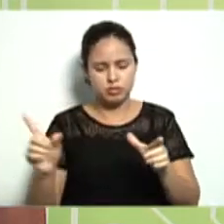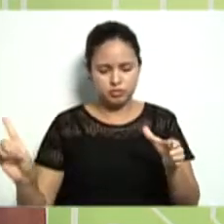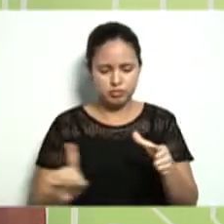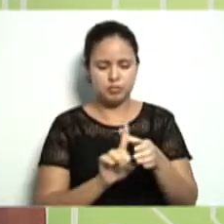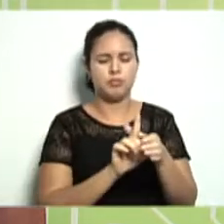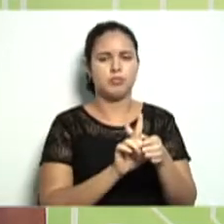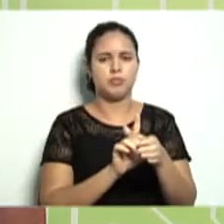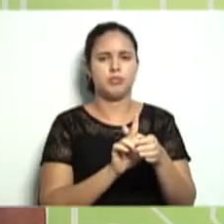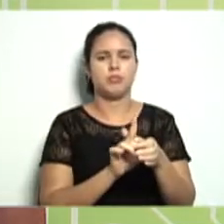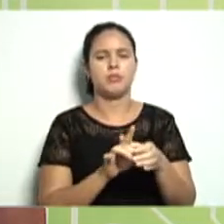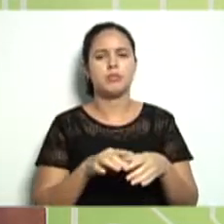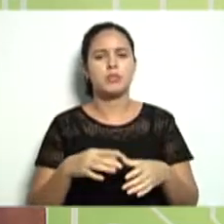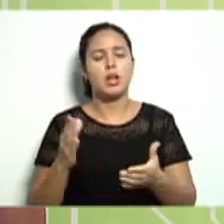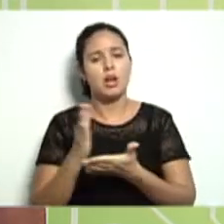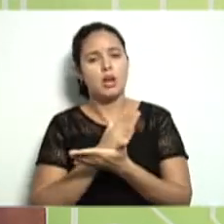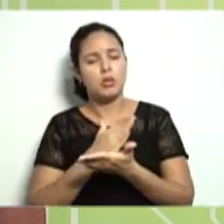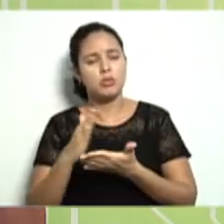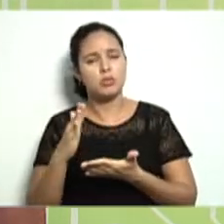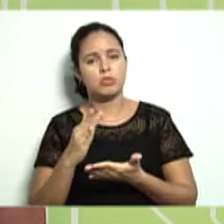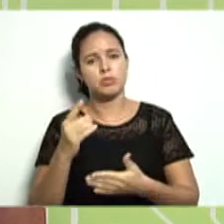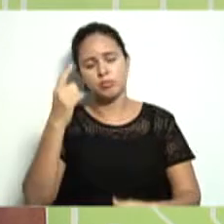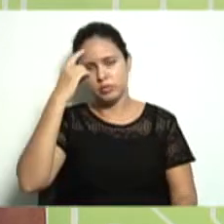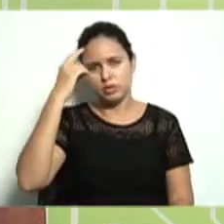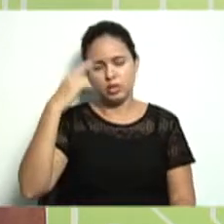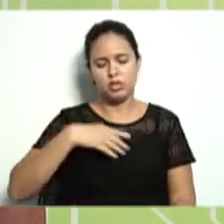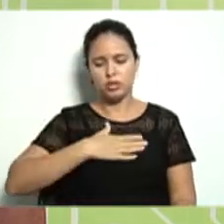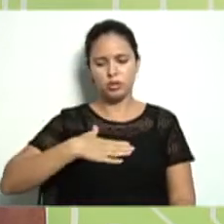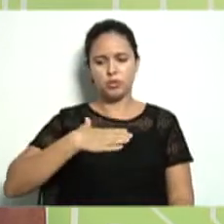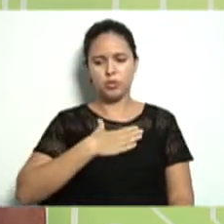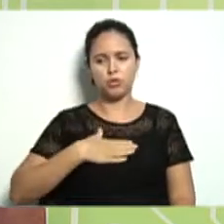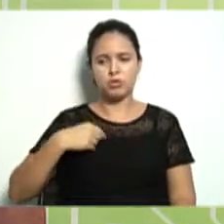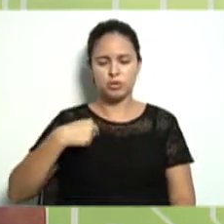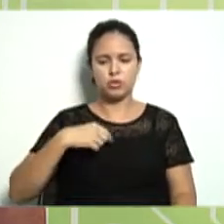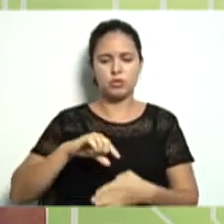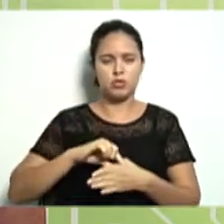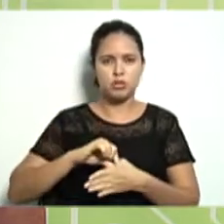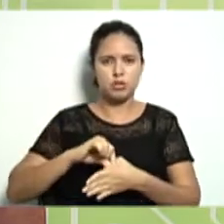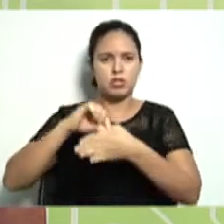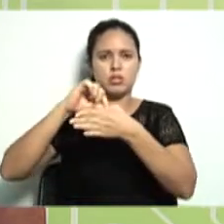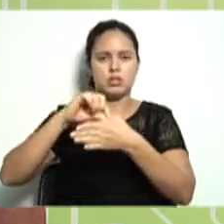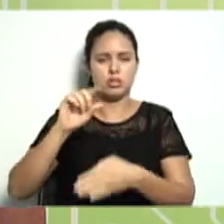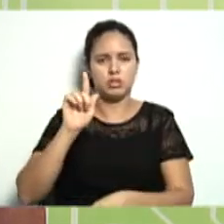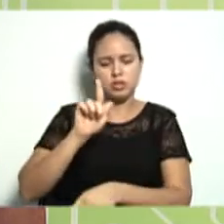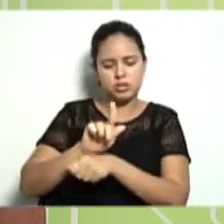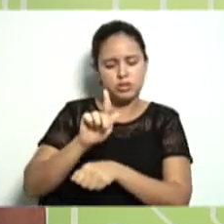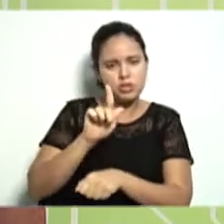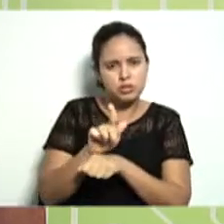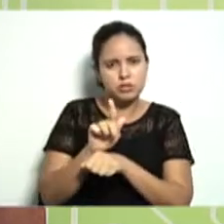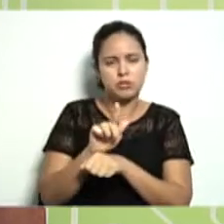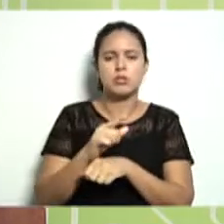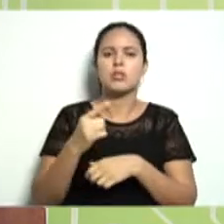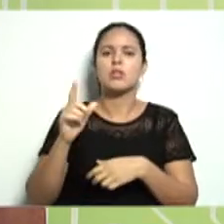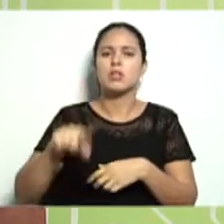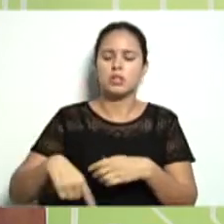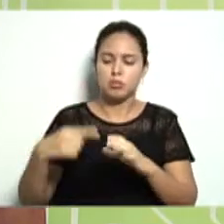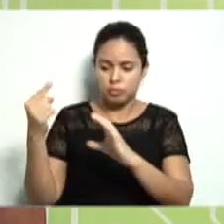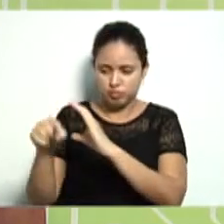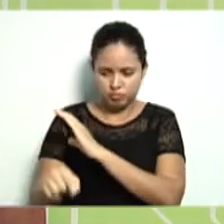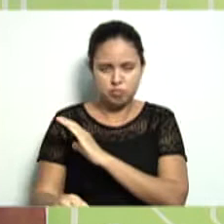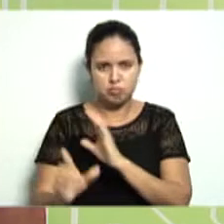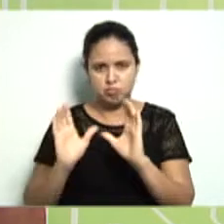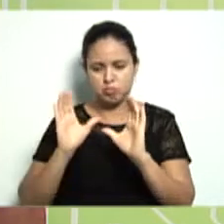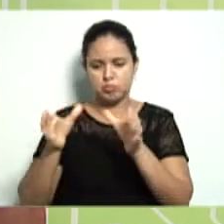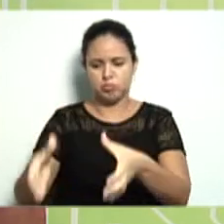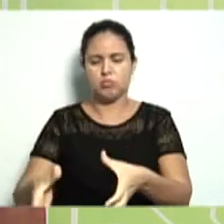partes. Alguns têm na questão de liderança, de gestão de pessoas, se aprofundam nessa parte aí também.